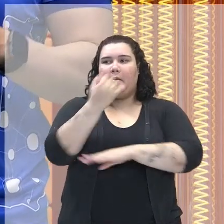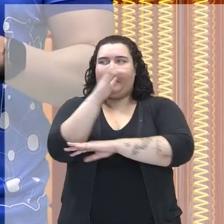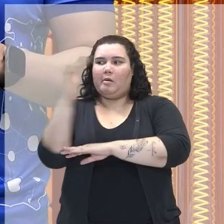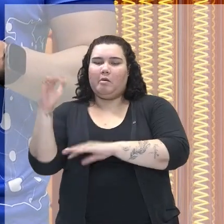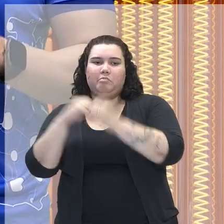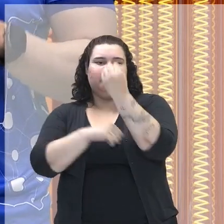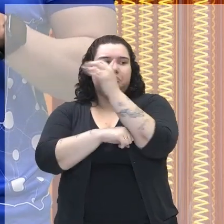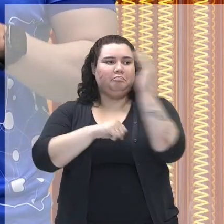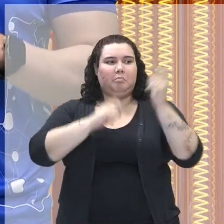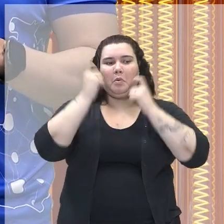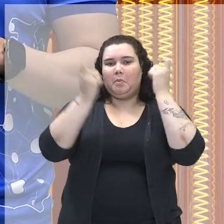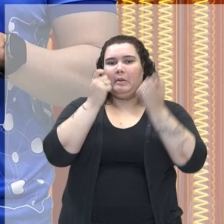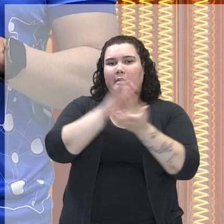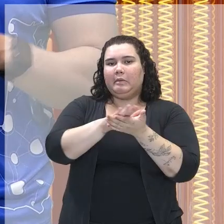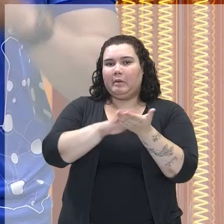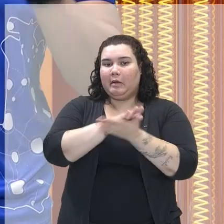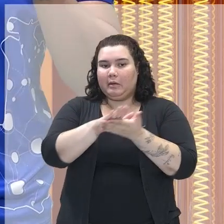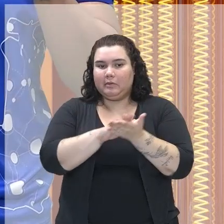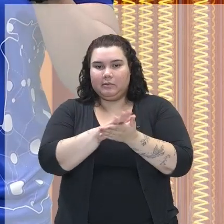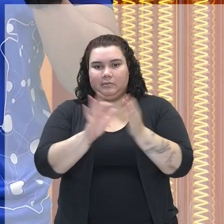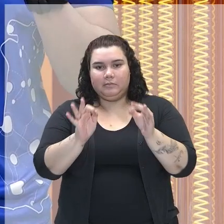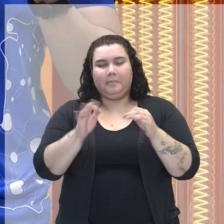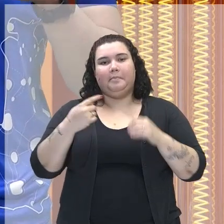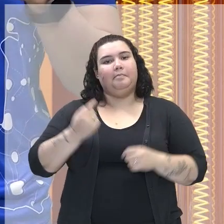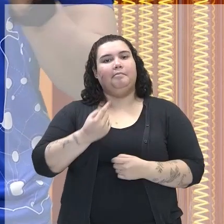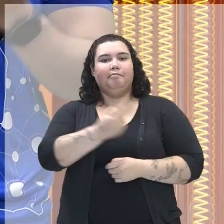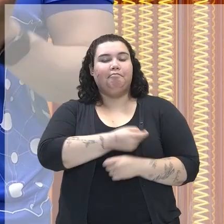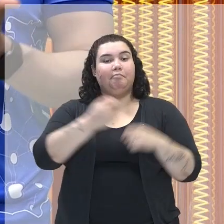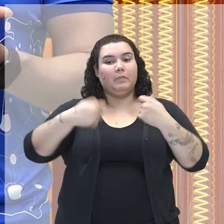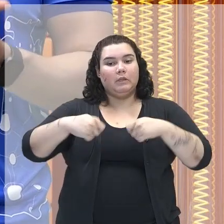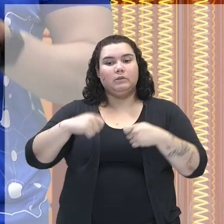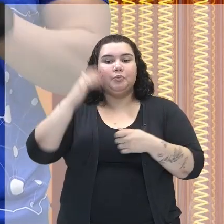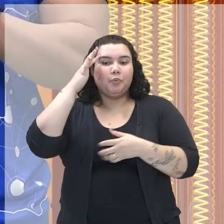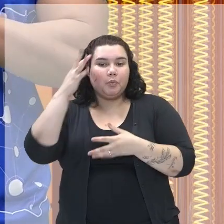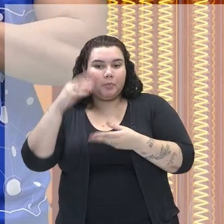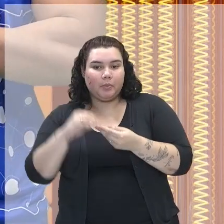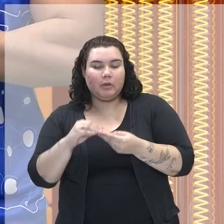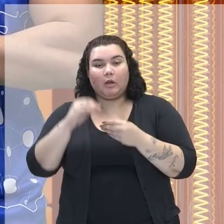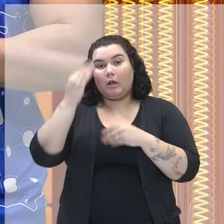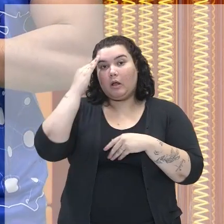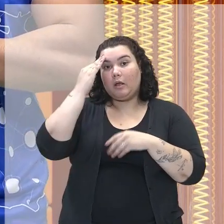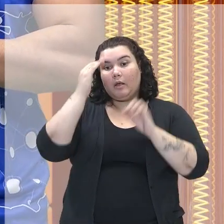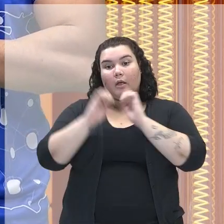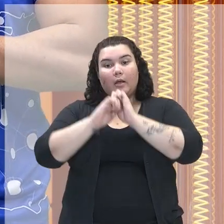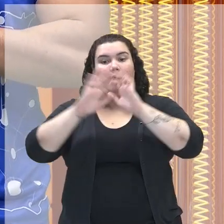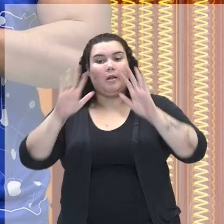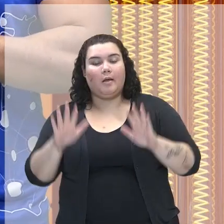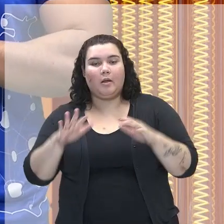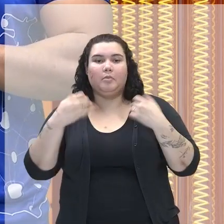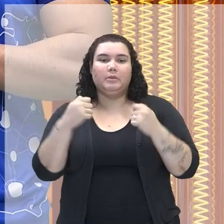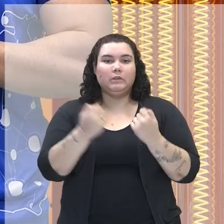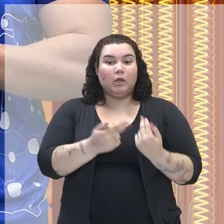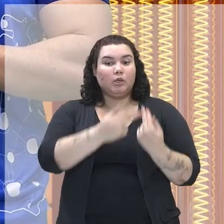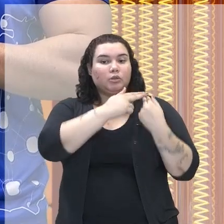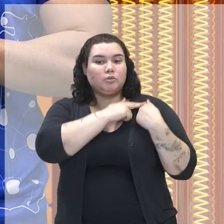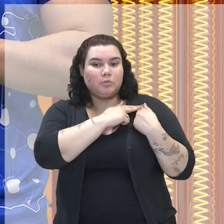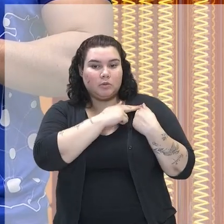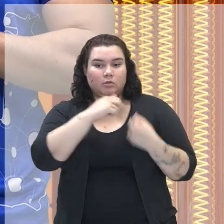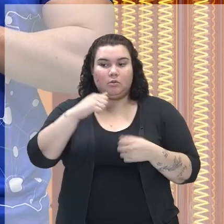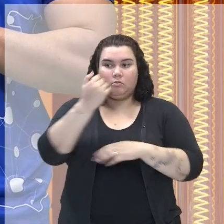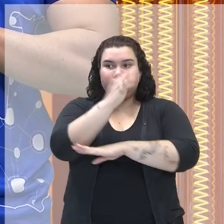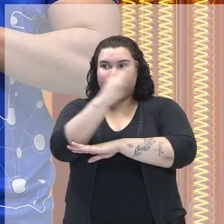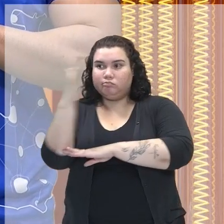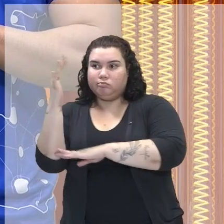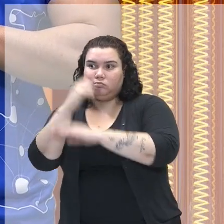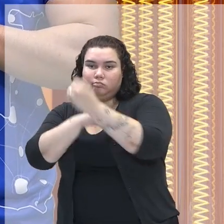com as populações que vivem aqui, certo? A gente precisa ter esse entendimento, que a gente precisa ter essa responsabilidade, tanto com o meio ambiente,